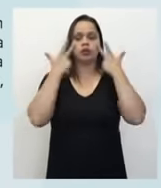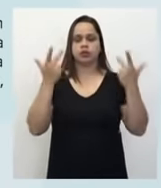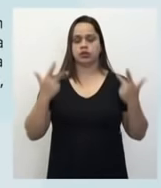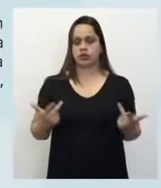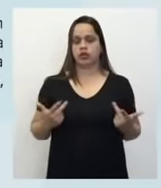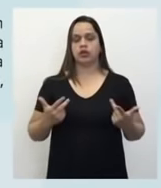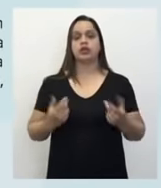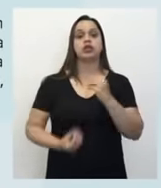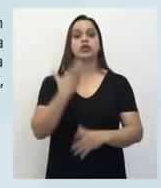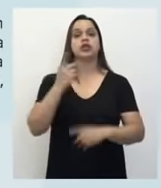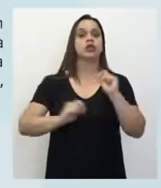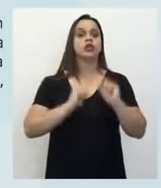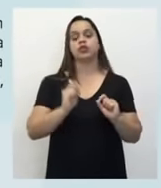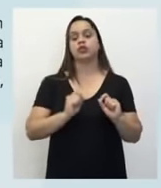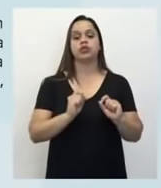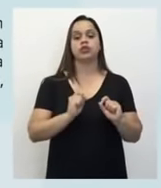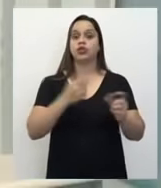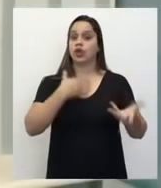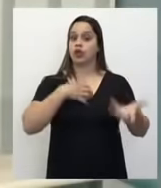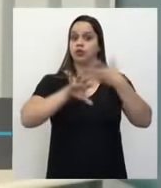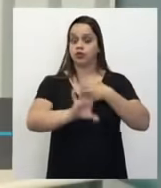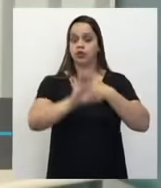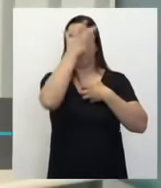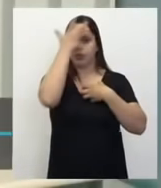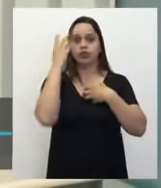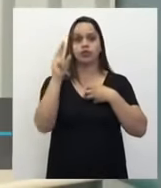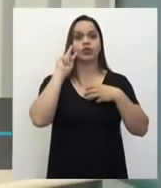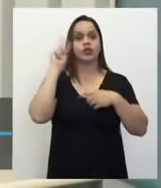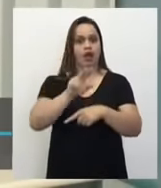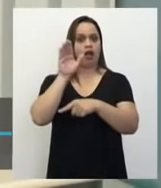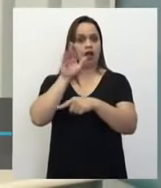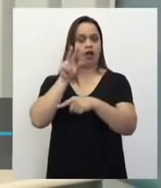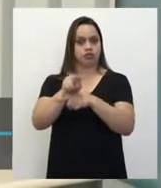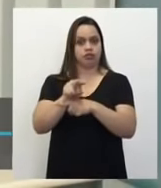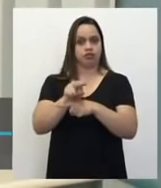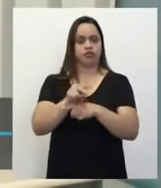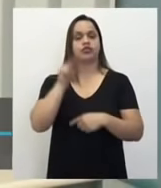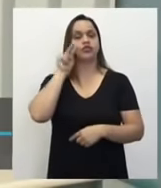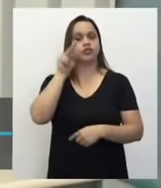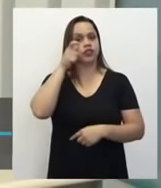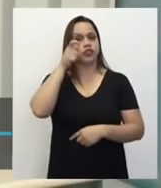criando assim empatia com o espectador. É o que eu estava conversando com vocês, turma.